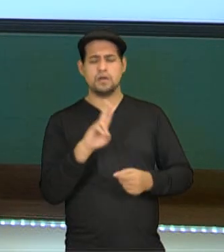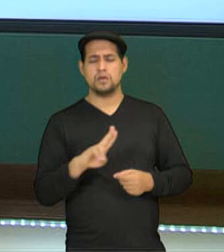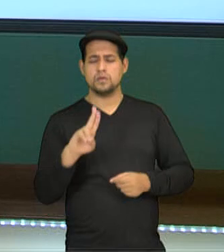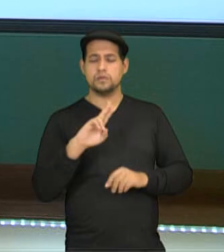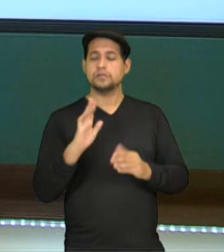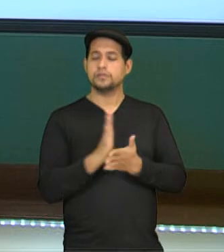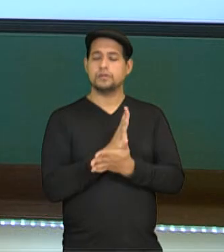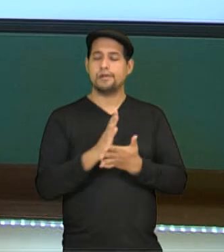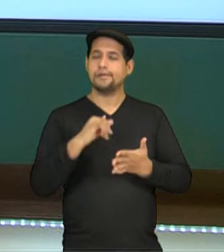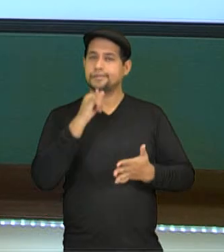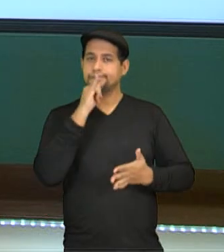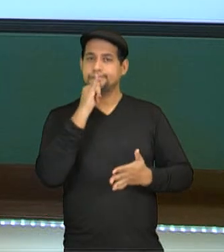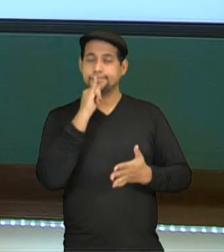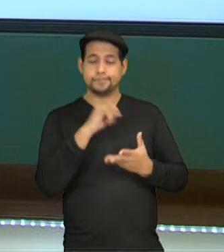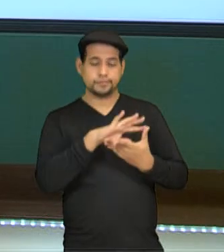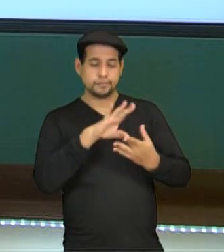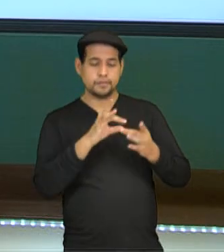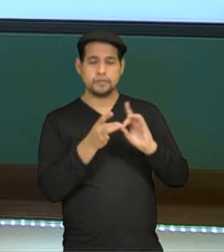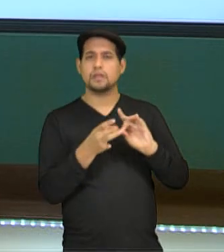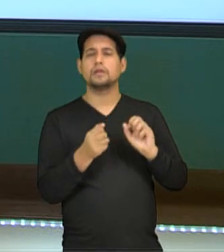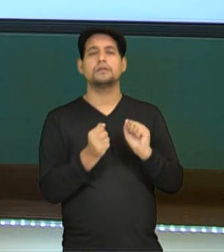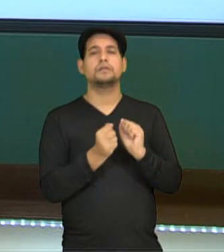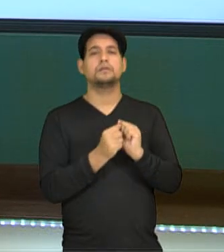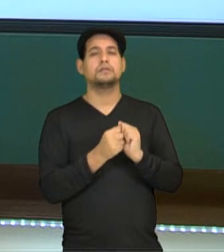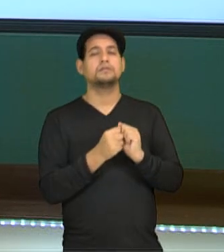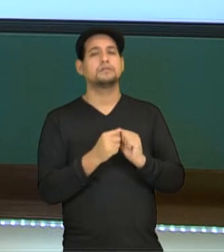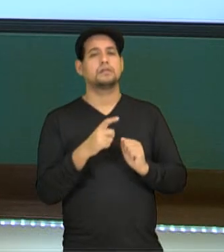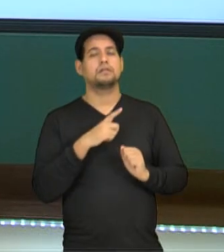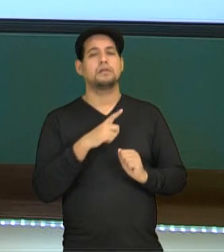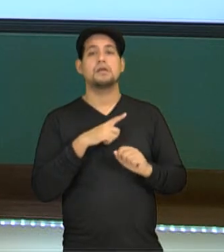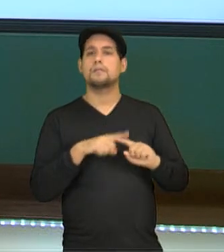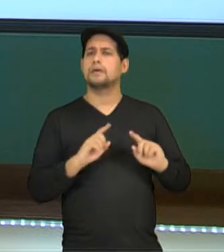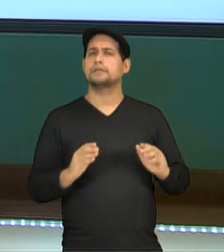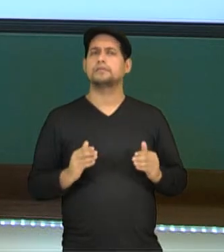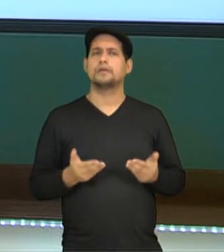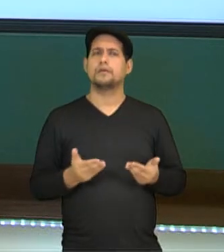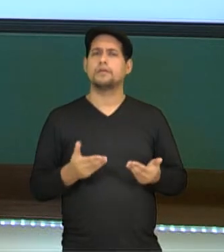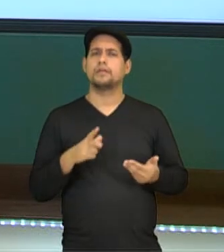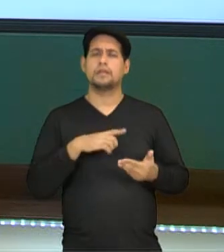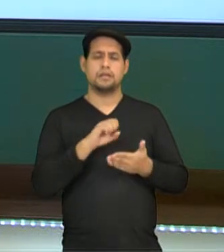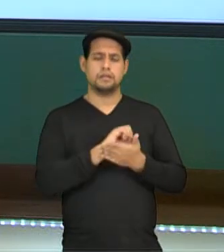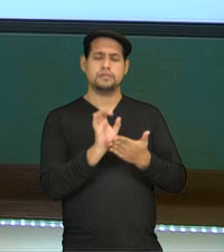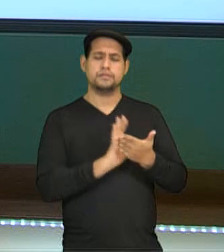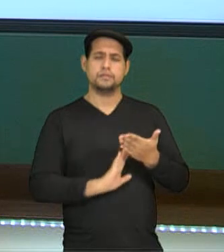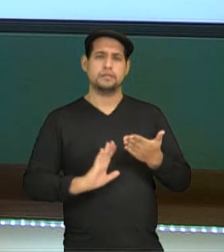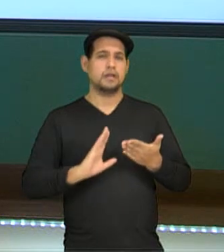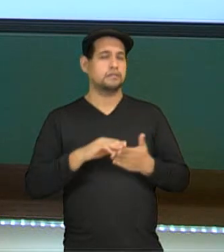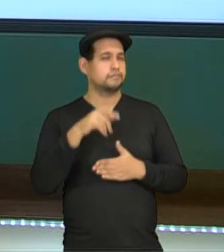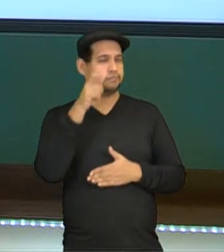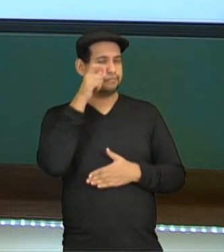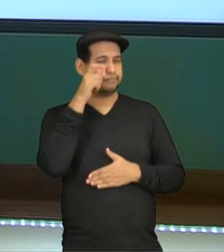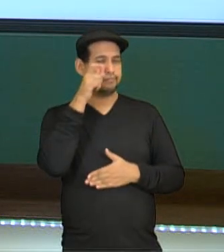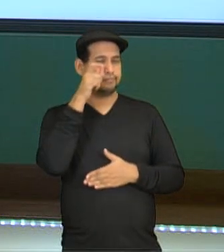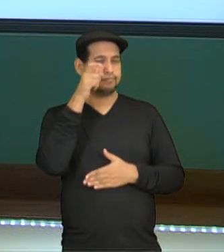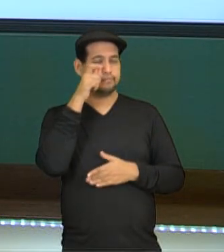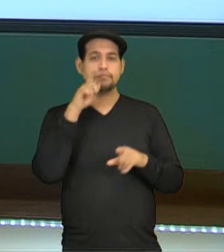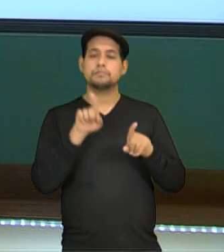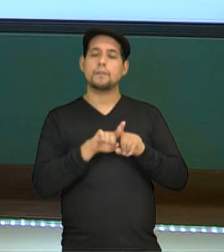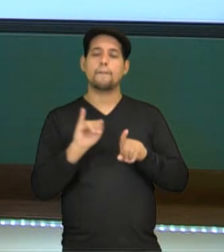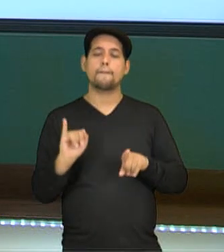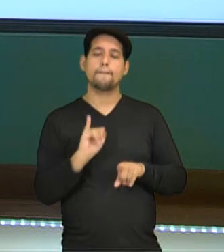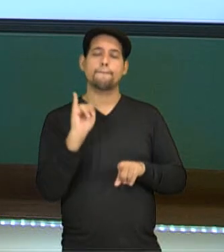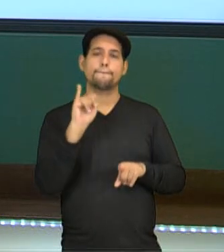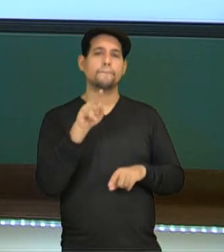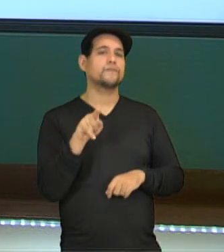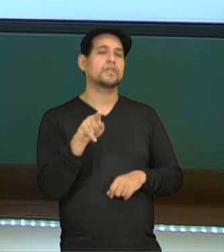de alguns anidridos ácidos aí. E agora, uma atividadezinha interessante, importante,